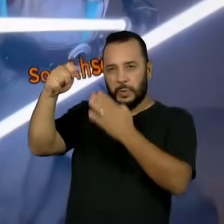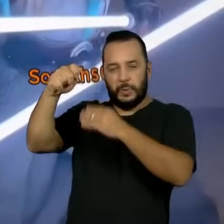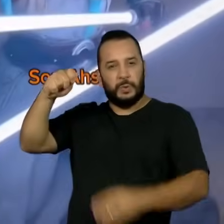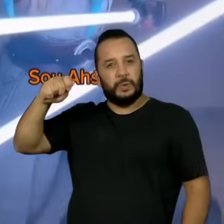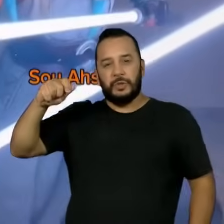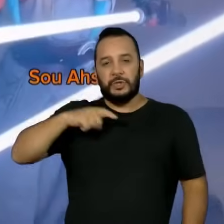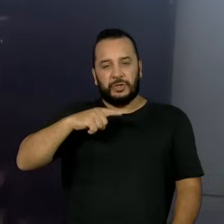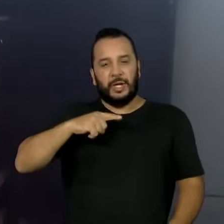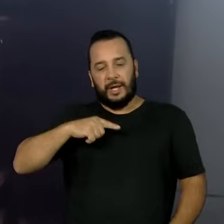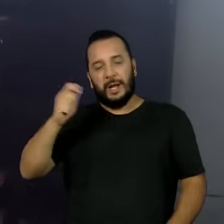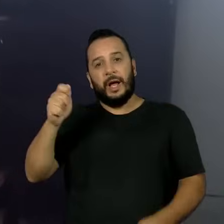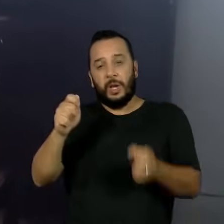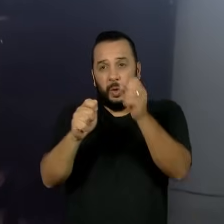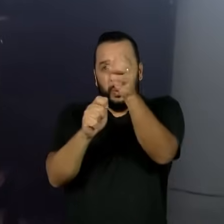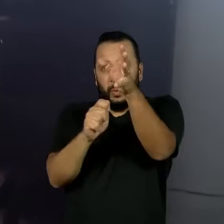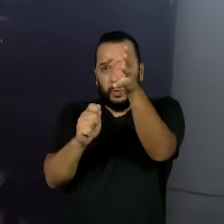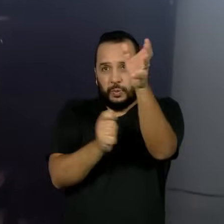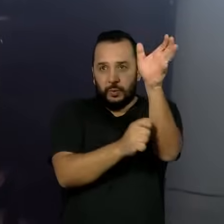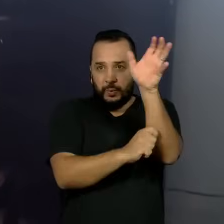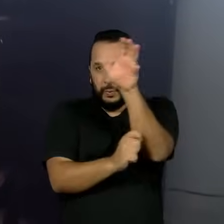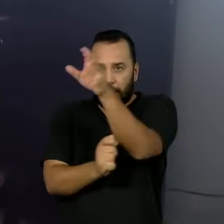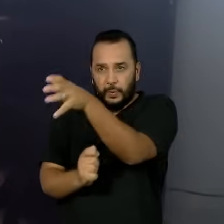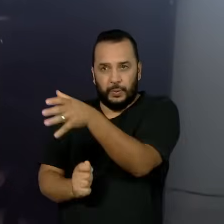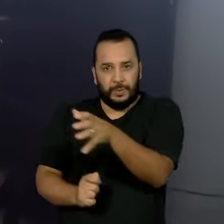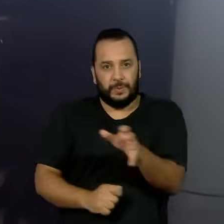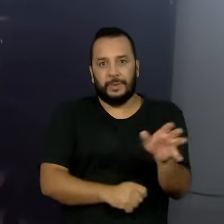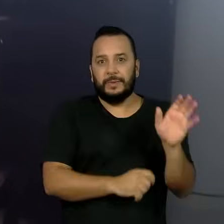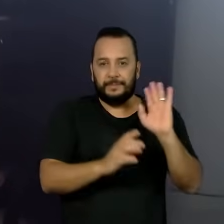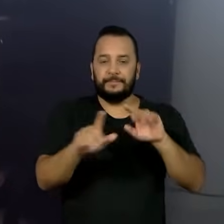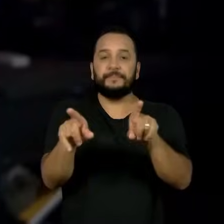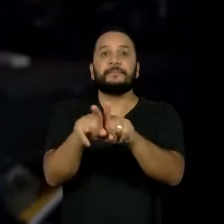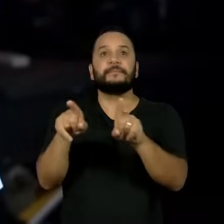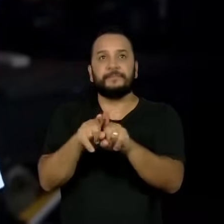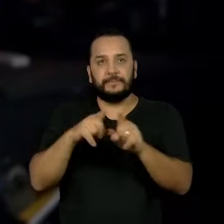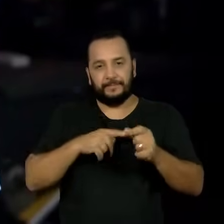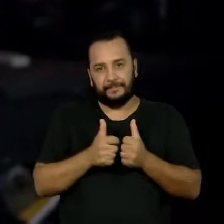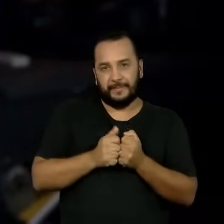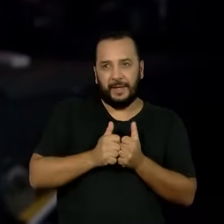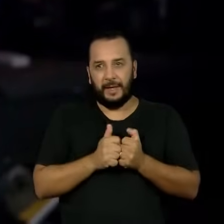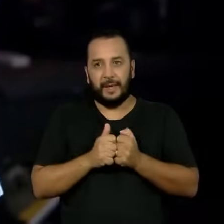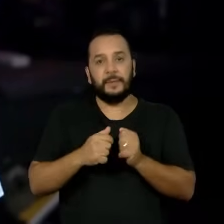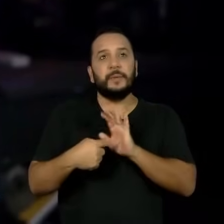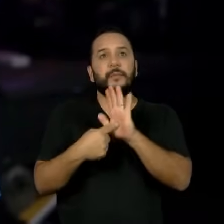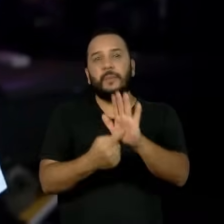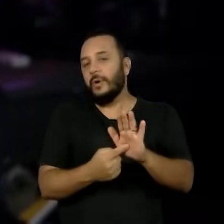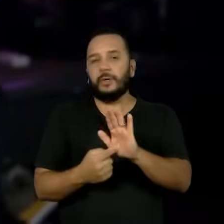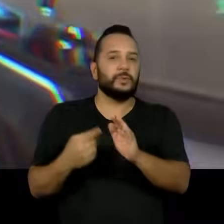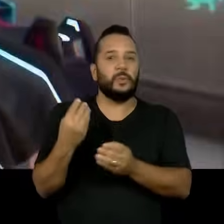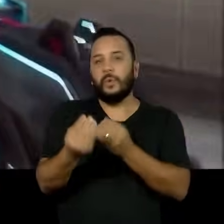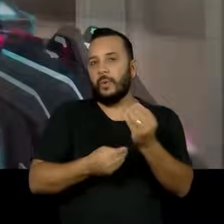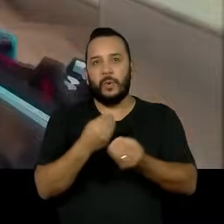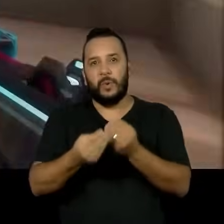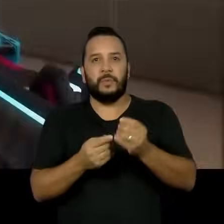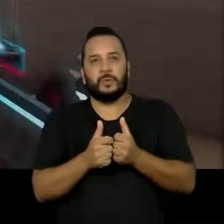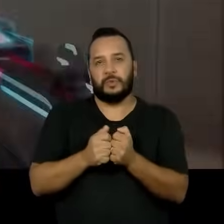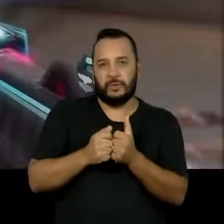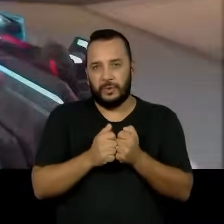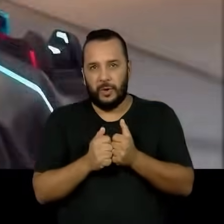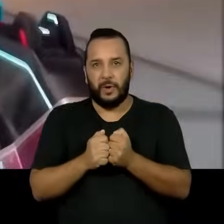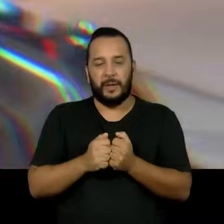treino bastante. Eu sou gamer, então eu tô postando bastante sobre as minhas jogatinas. Eu gosto muito de jogos